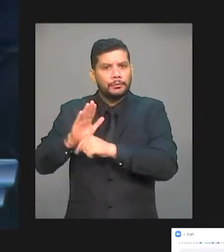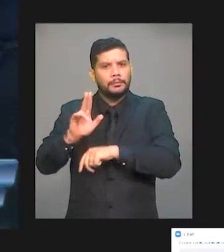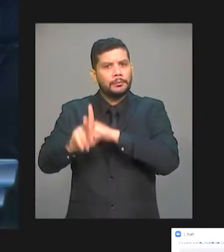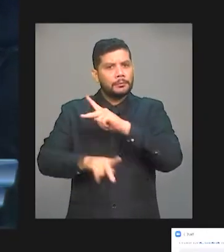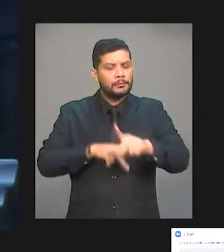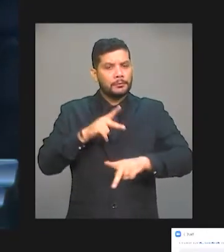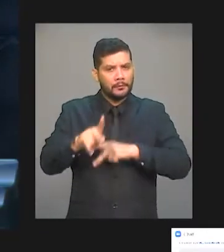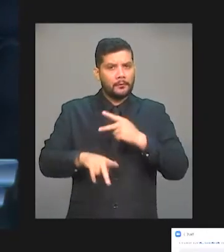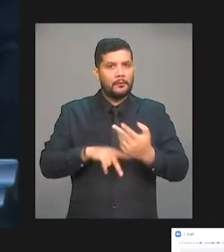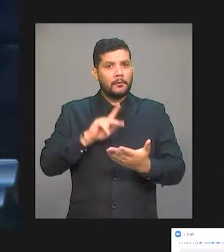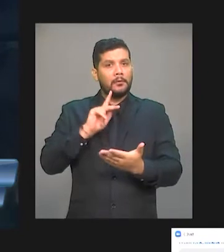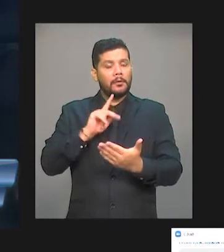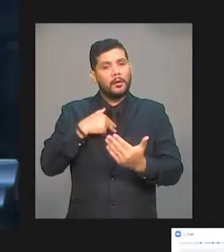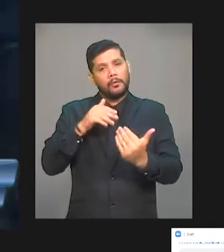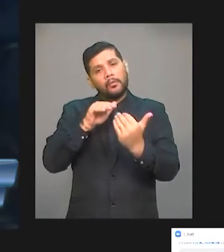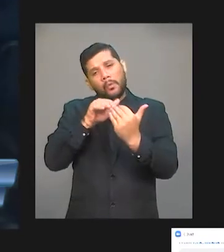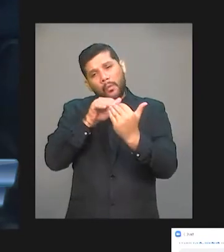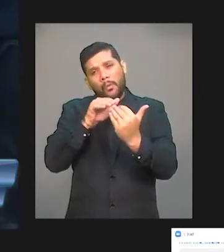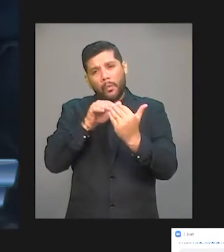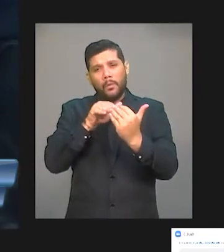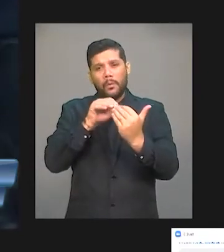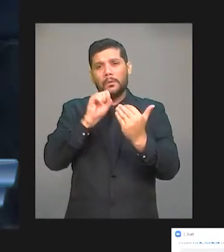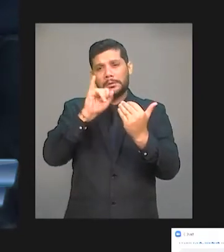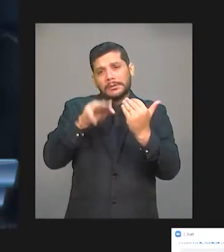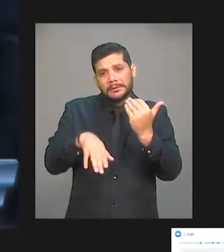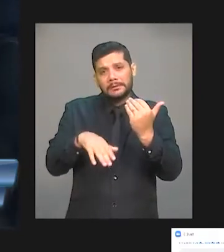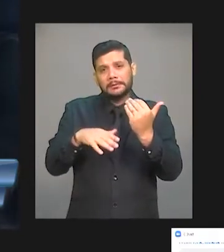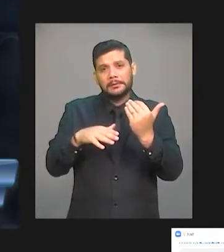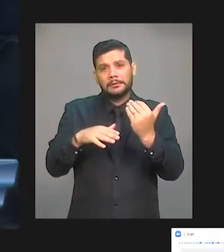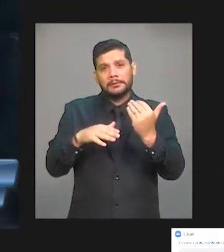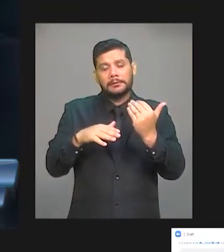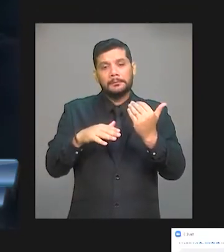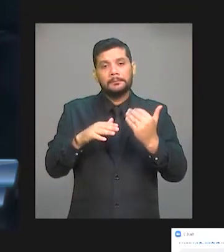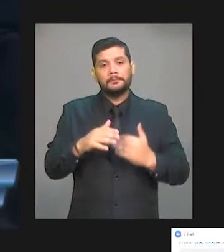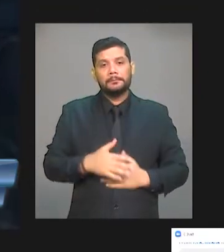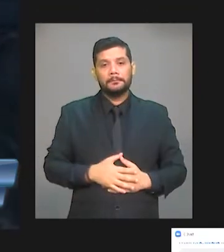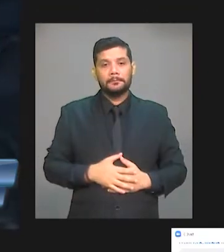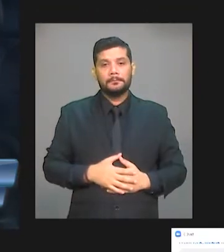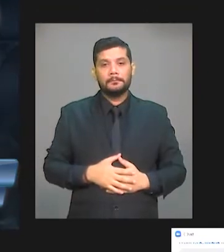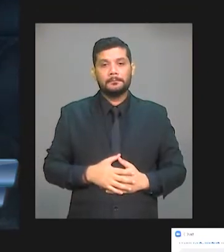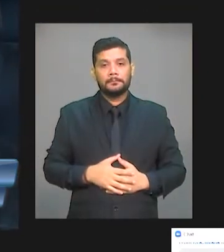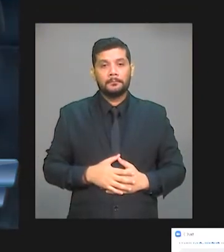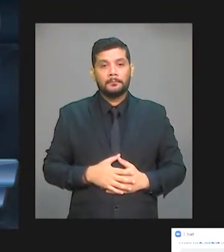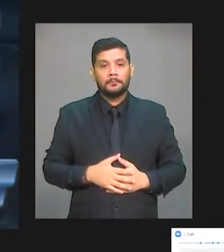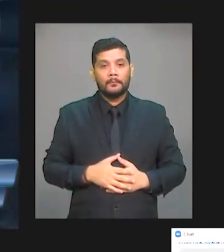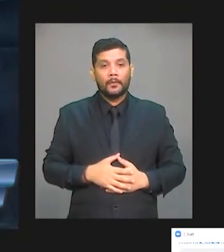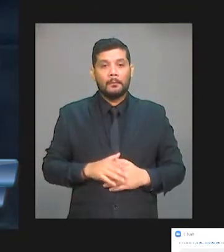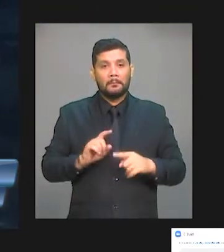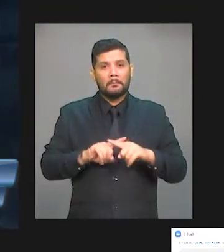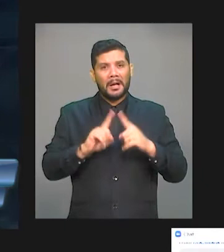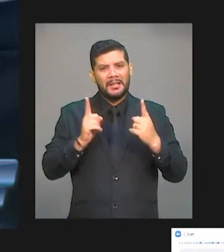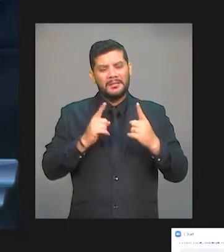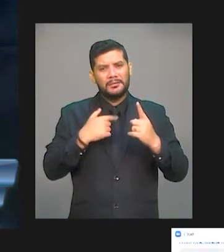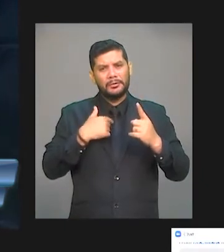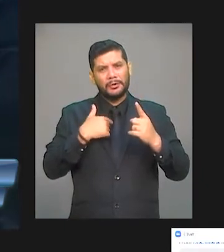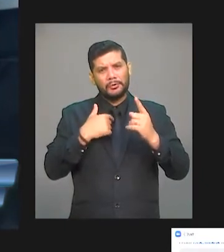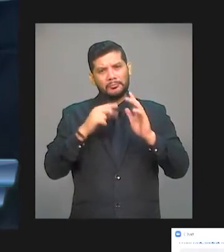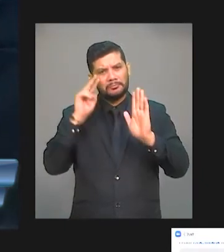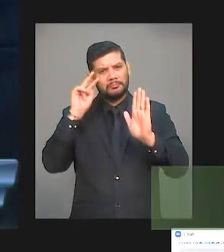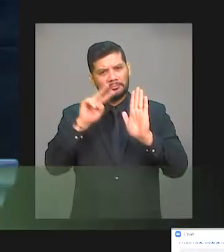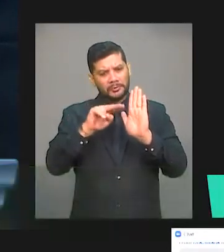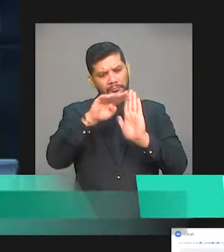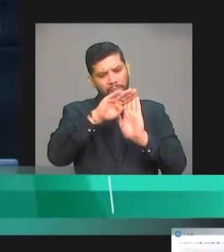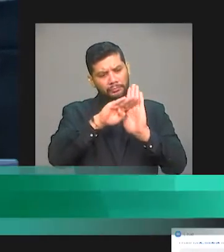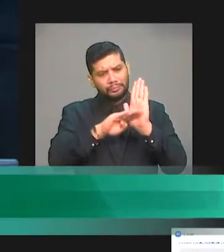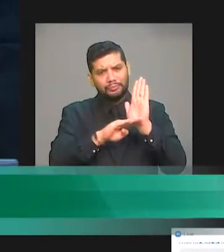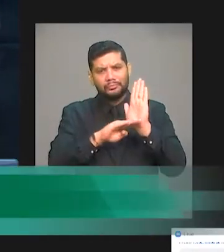que entre as instituições captadoras de alimentos fossem incluídas entidades religiosas. Igrejas,